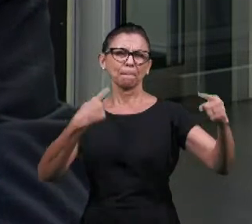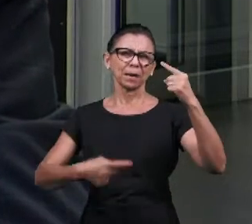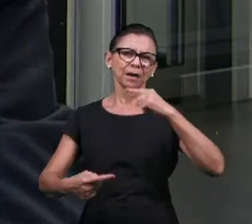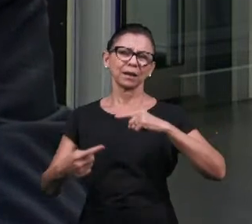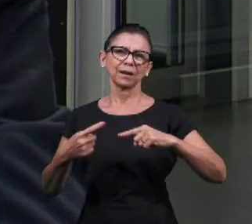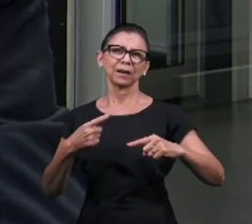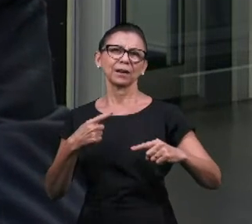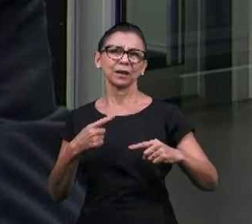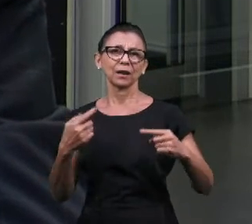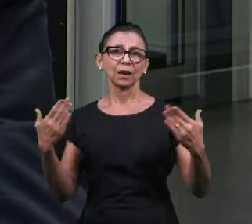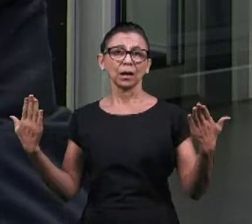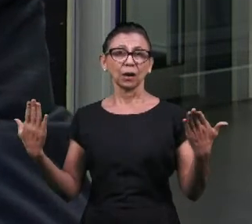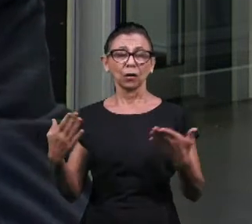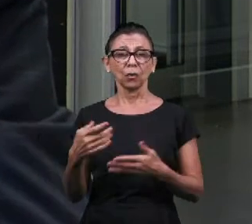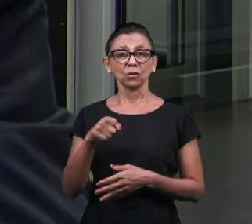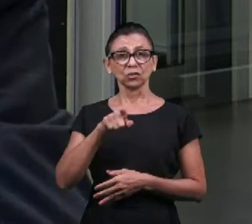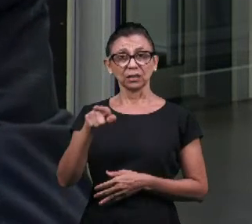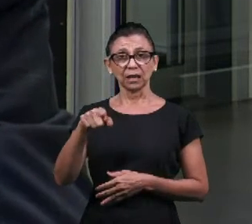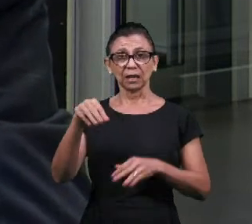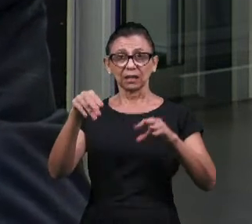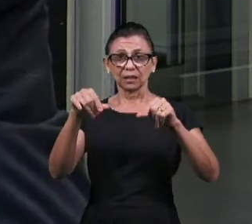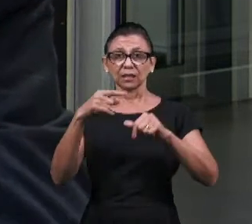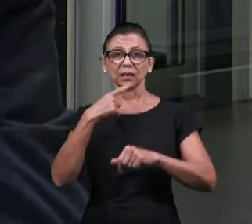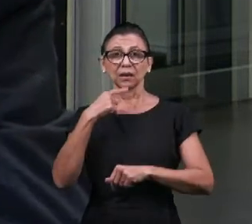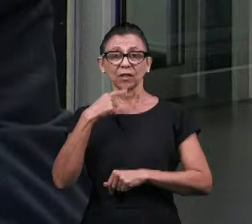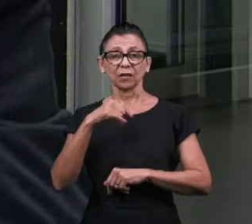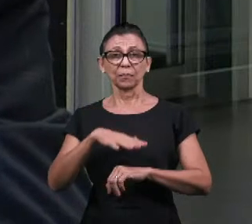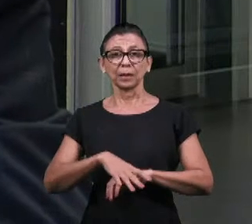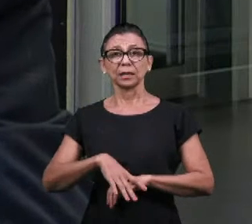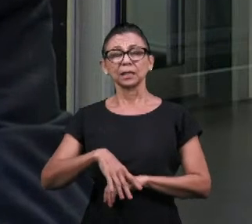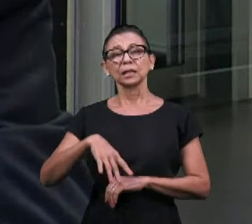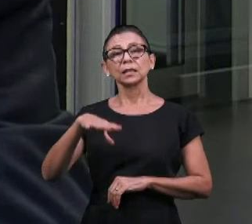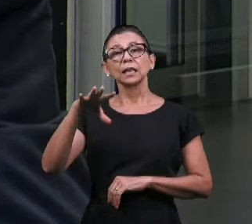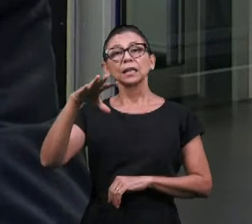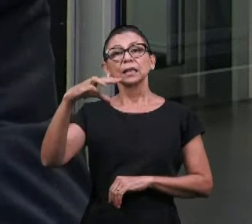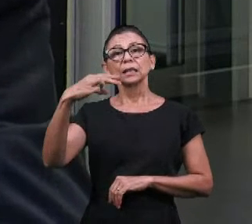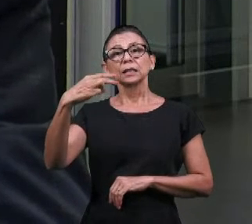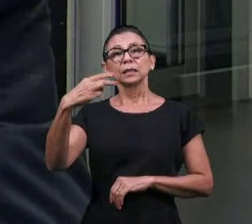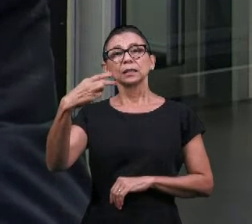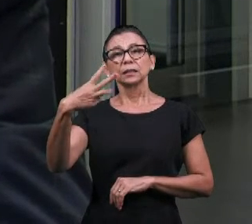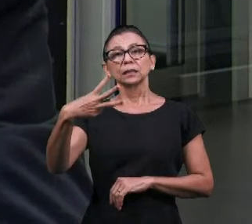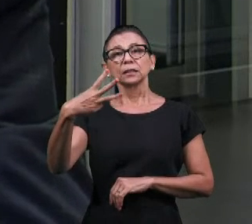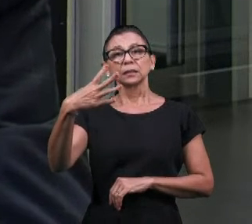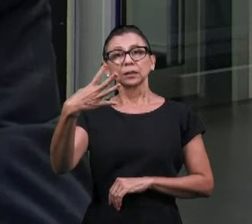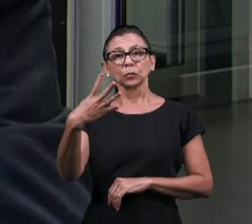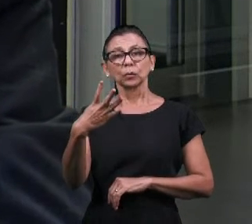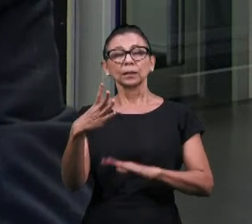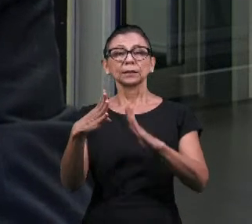lá 34 igrejas, fora a Ponta da Fruta. Quando a Ponta da Fruta estava agregado, nós tínhamos 54.